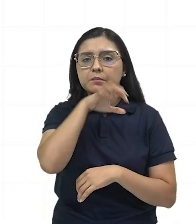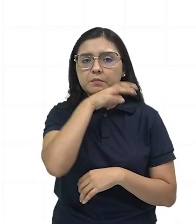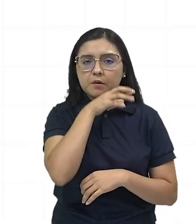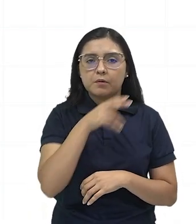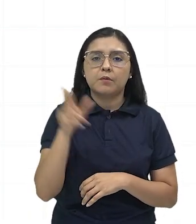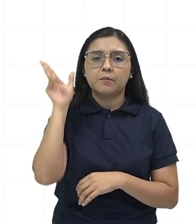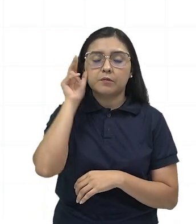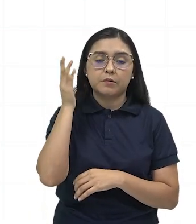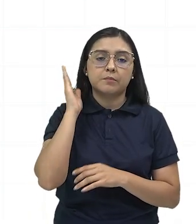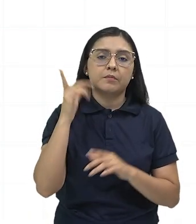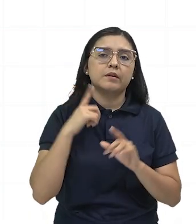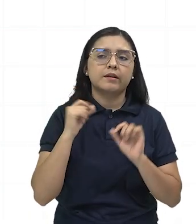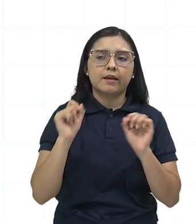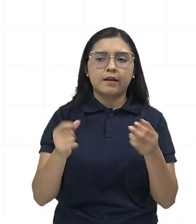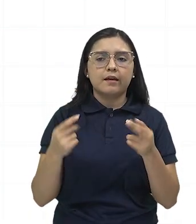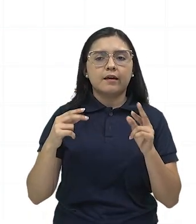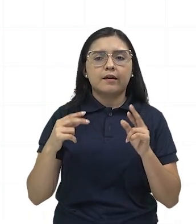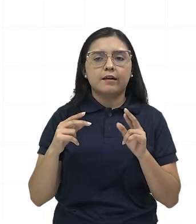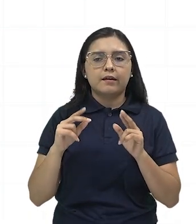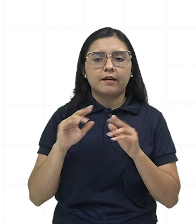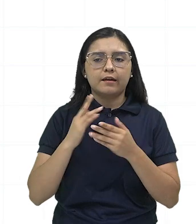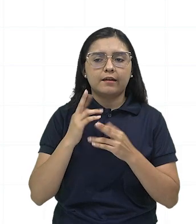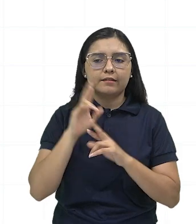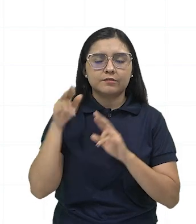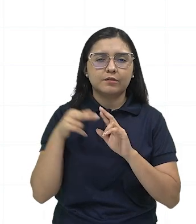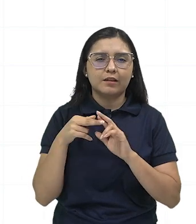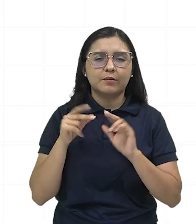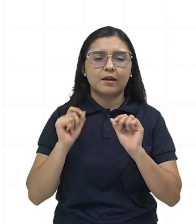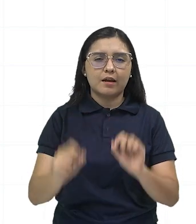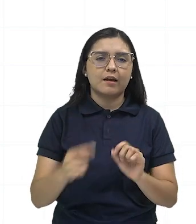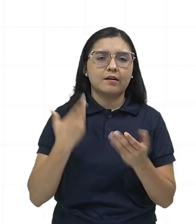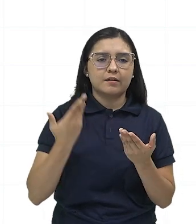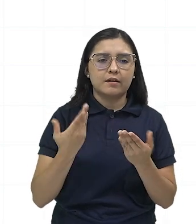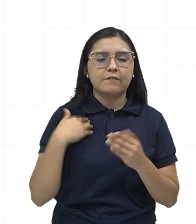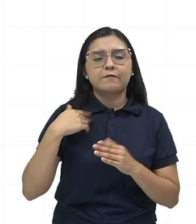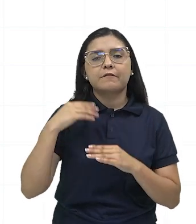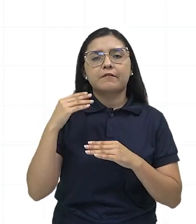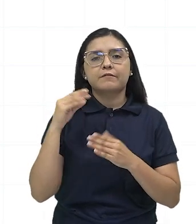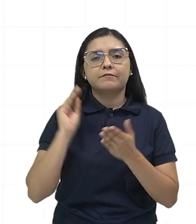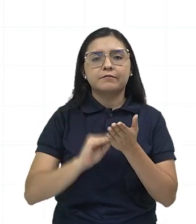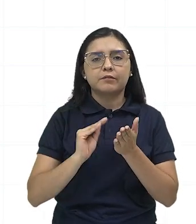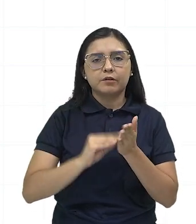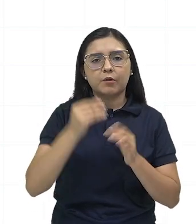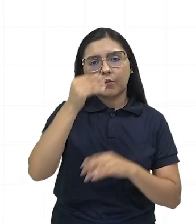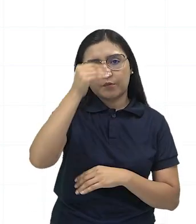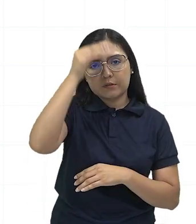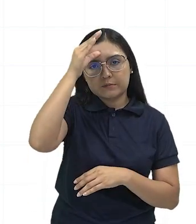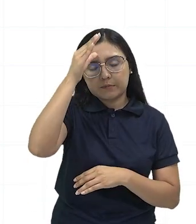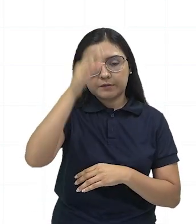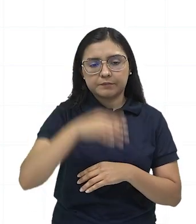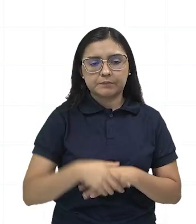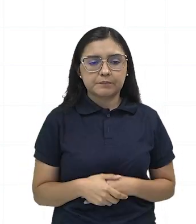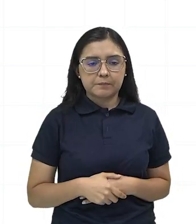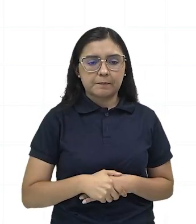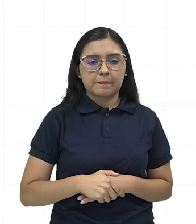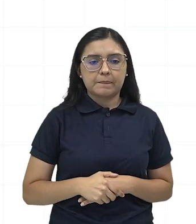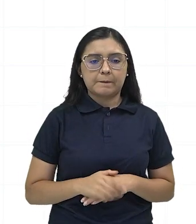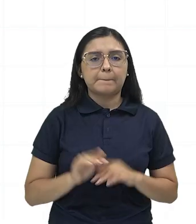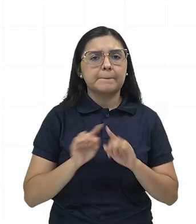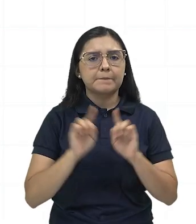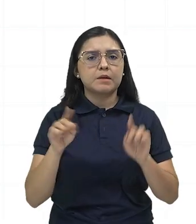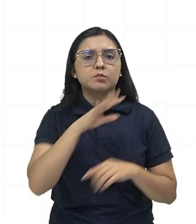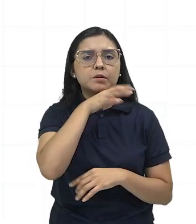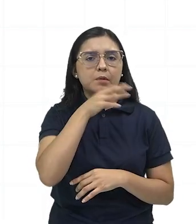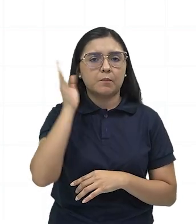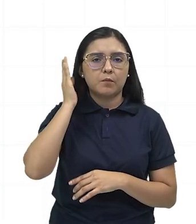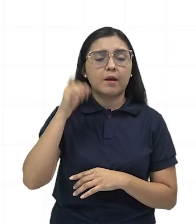justamente associado à falta de inteligência, o que é uma grande falácia. É falso, na verdade os burros são animais muito